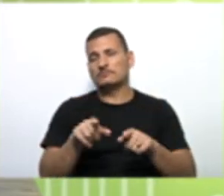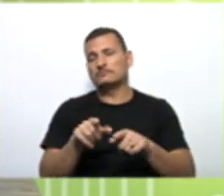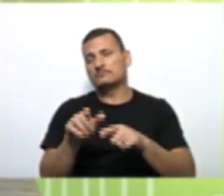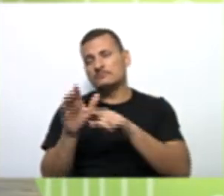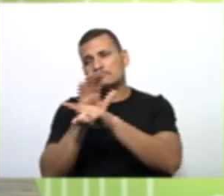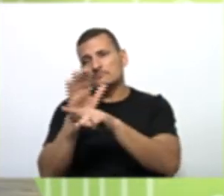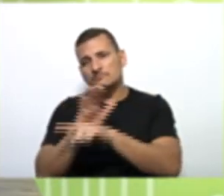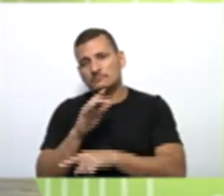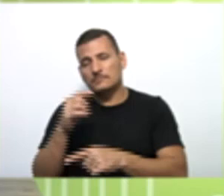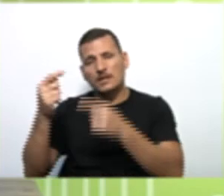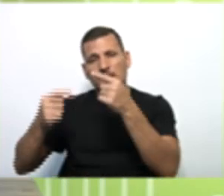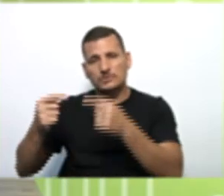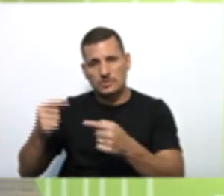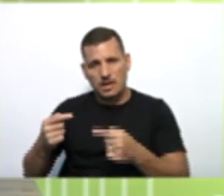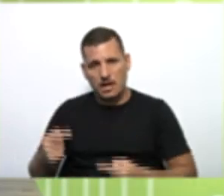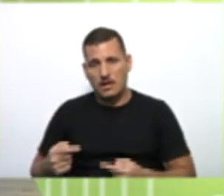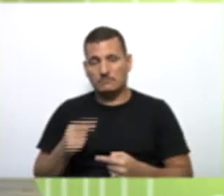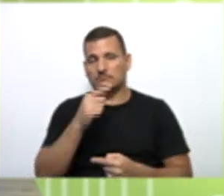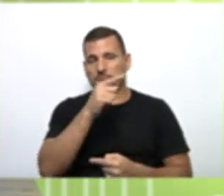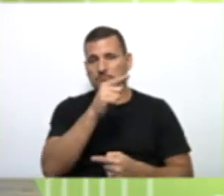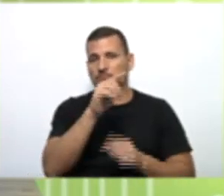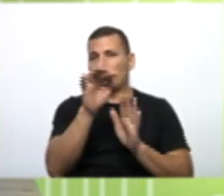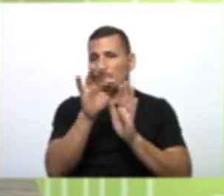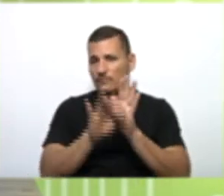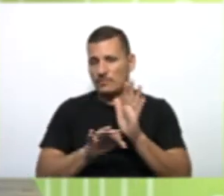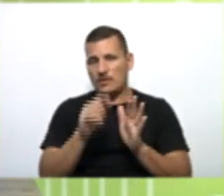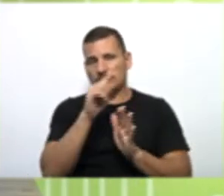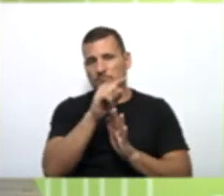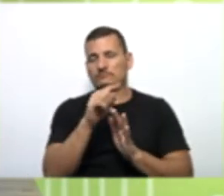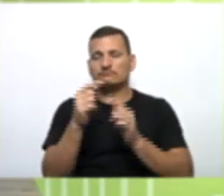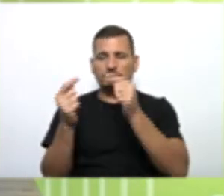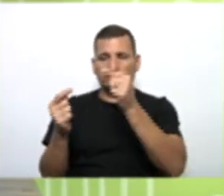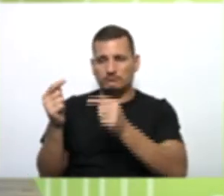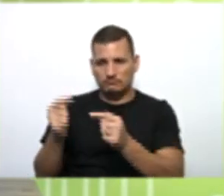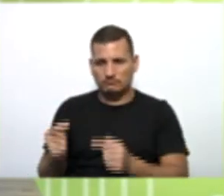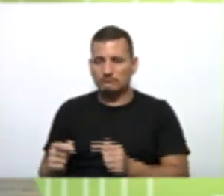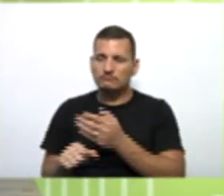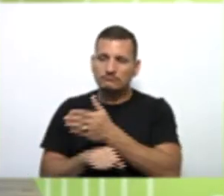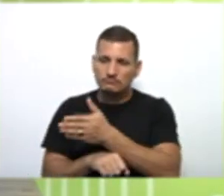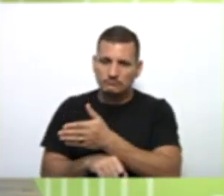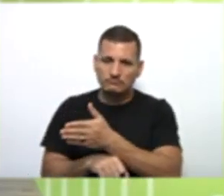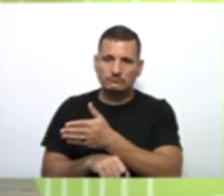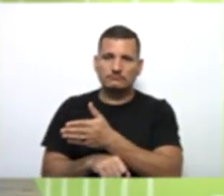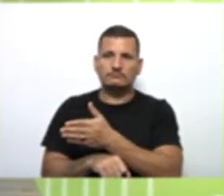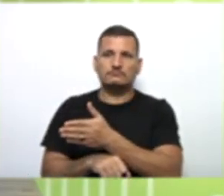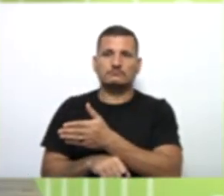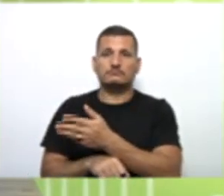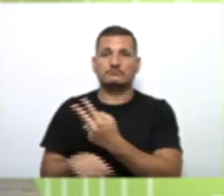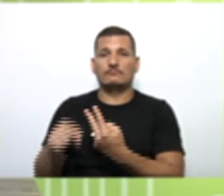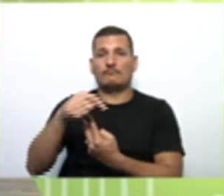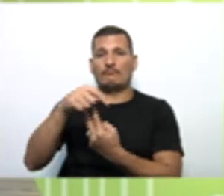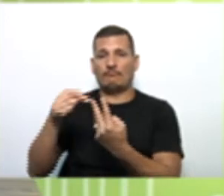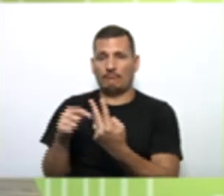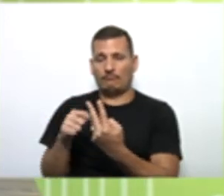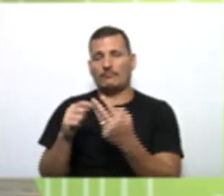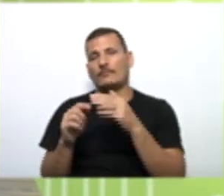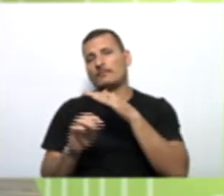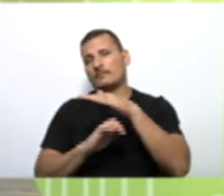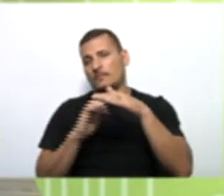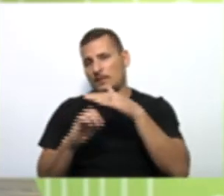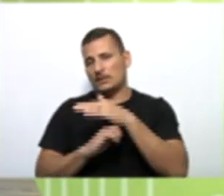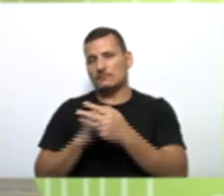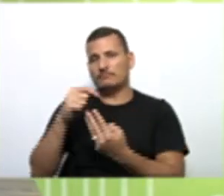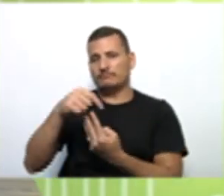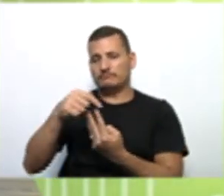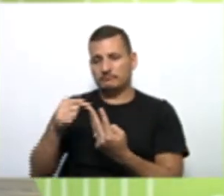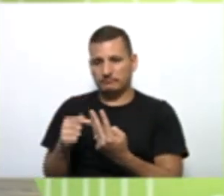professor Cássio disse. Vocês vão pegar esse formulário, vão até 3 instituições, e como o